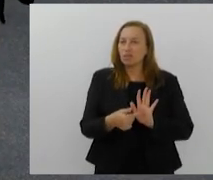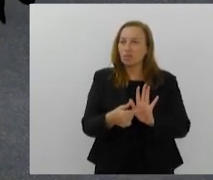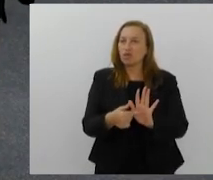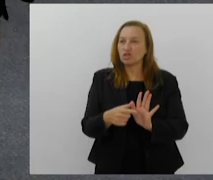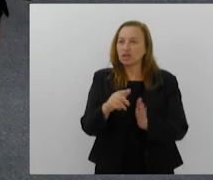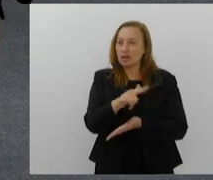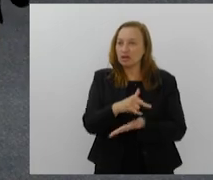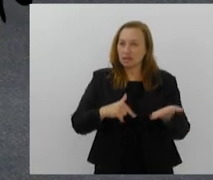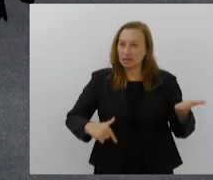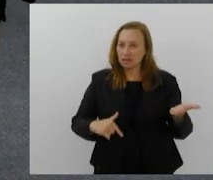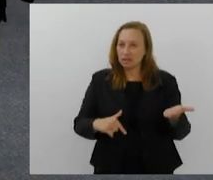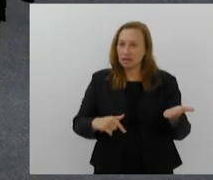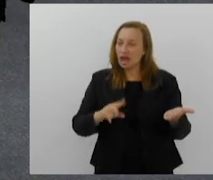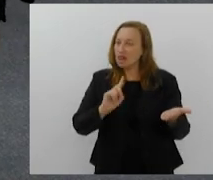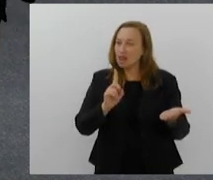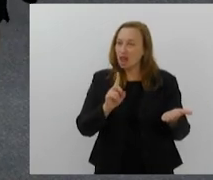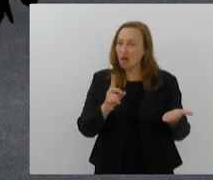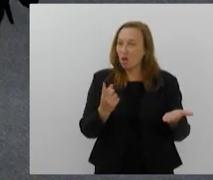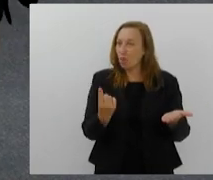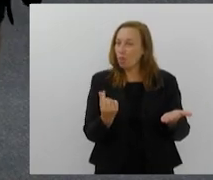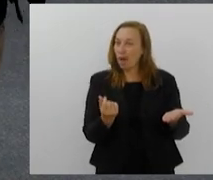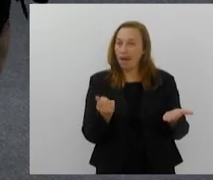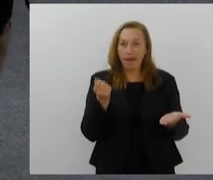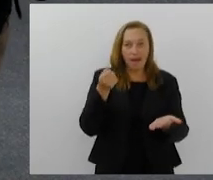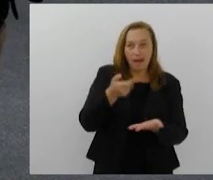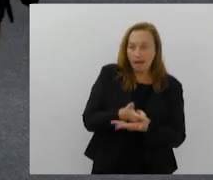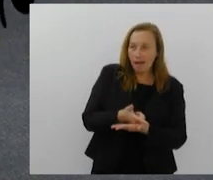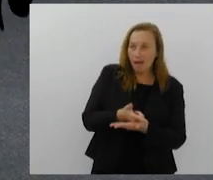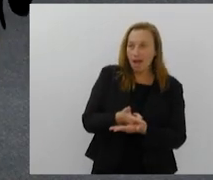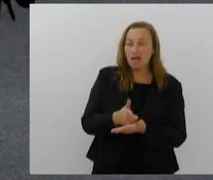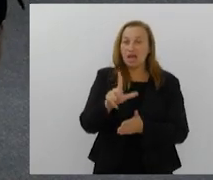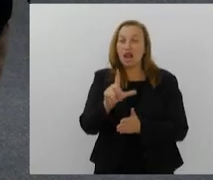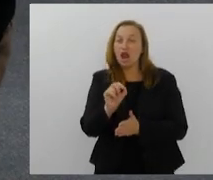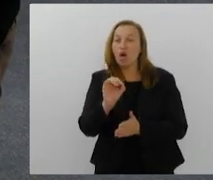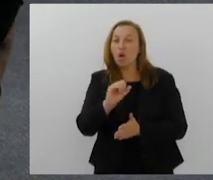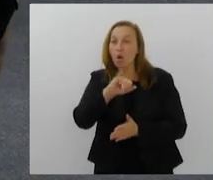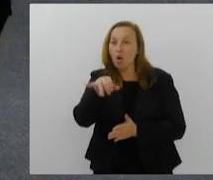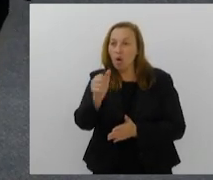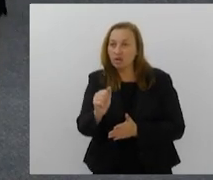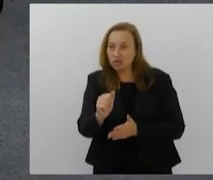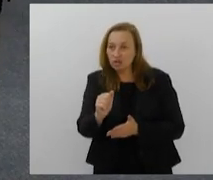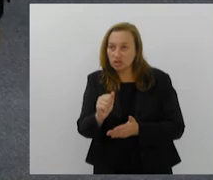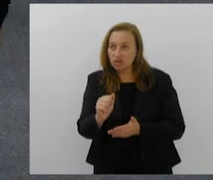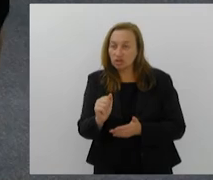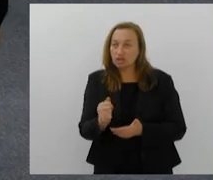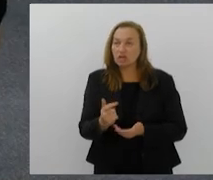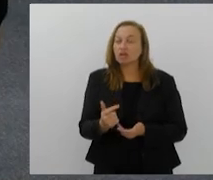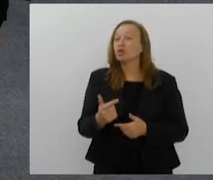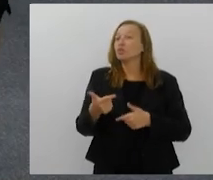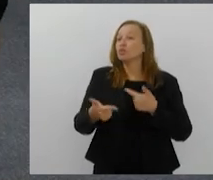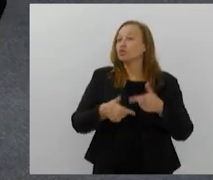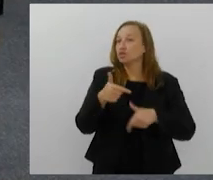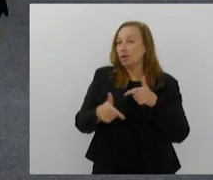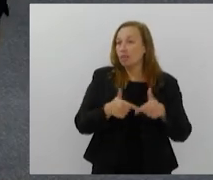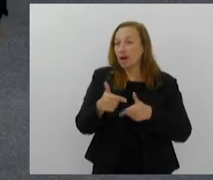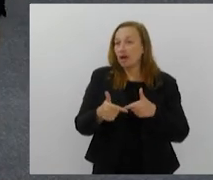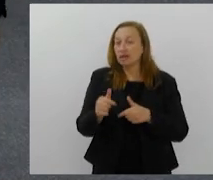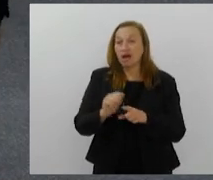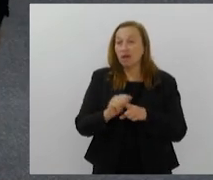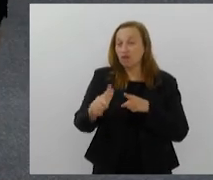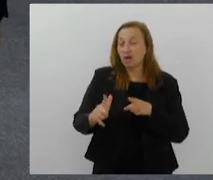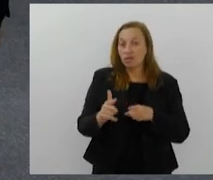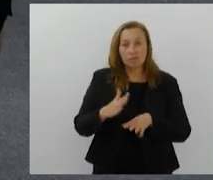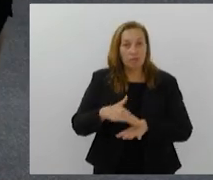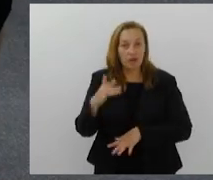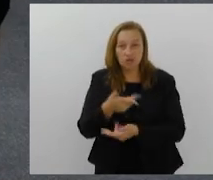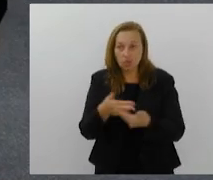receita não tarifária, as lojas, o outdoor, os serviços, os aluguéis e tudo